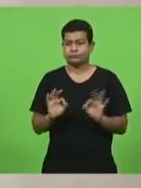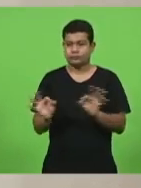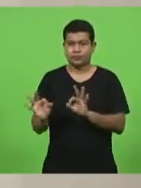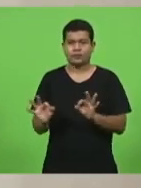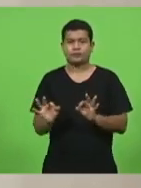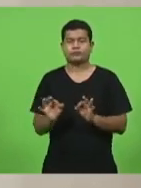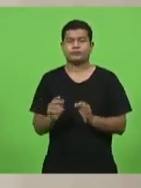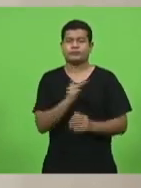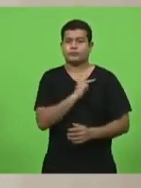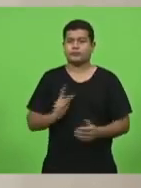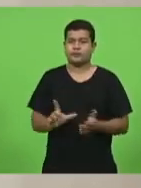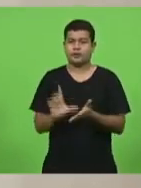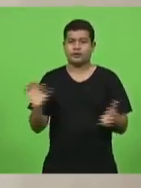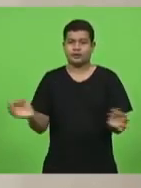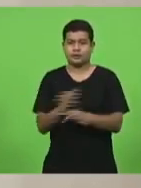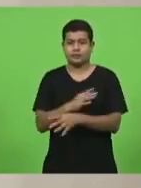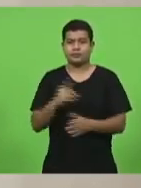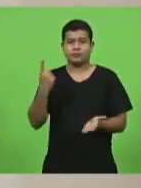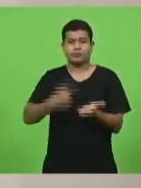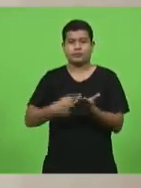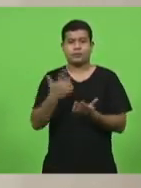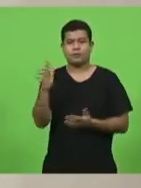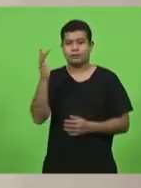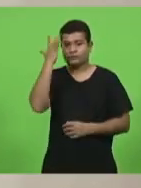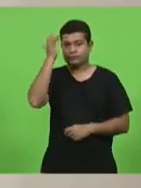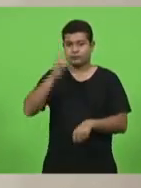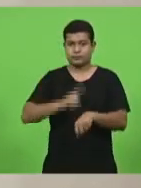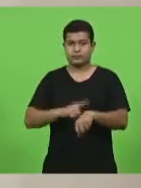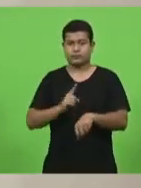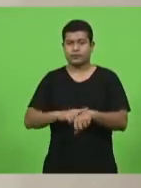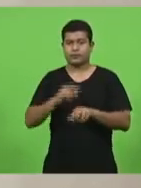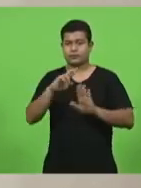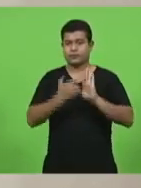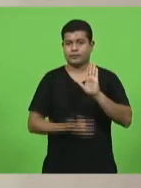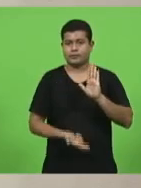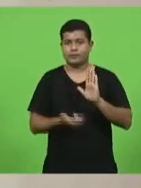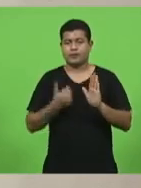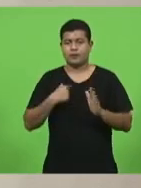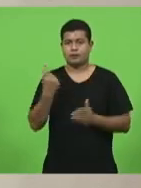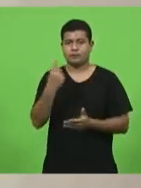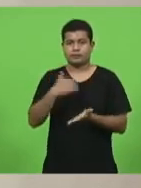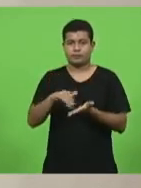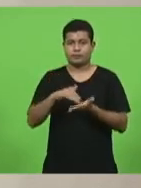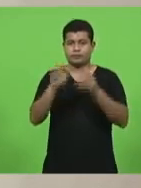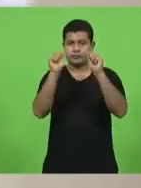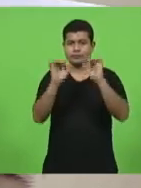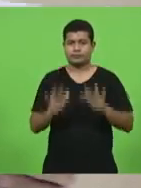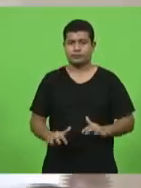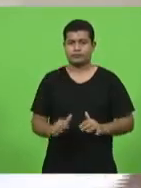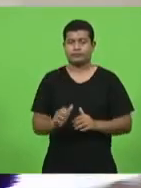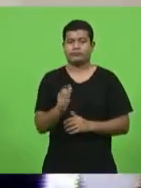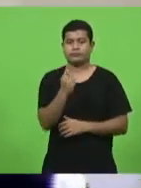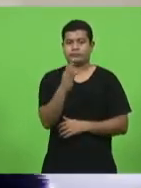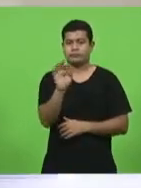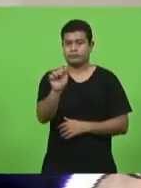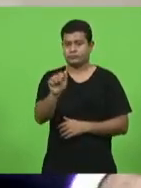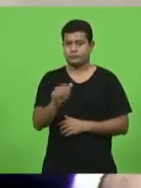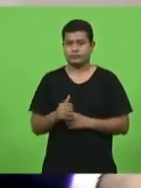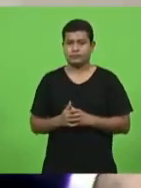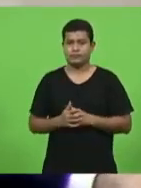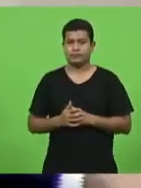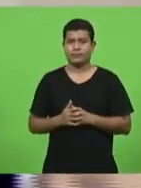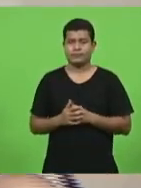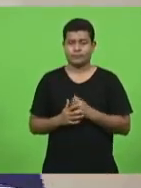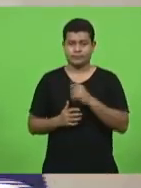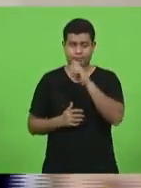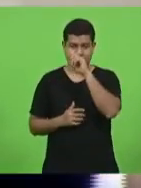convocou outra ordinária para o dia seguinte, no horário regimental. Para constar, eu, primeiro secretário, lavrei a presente ata. Eram